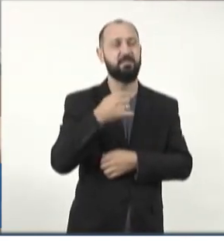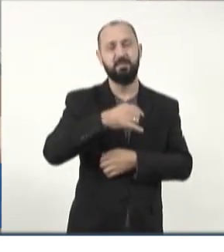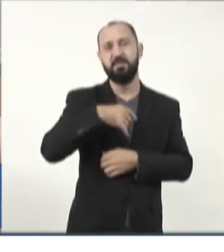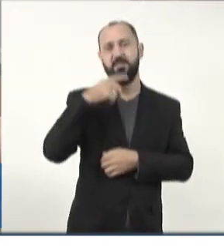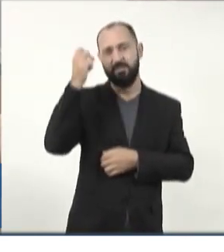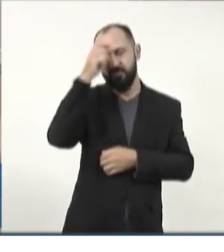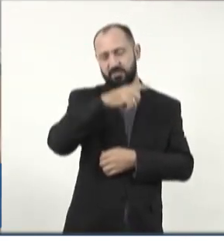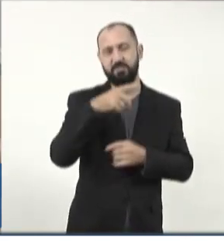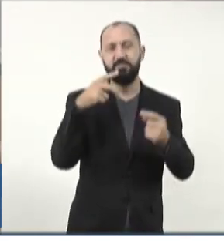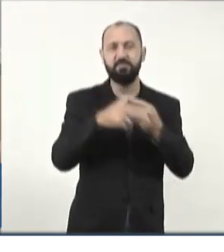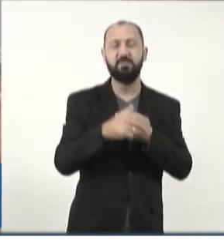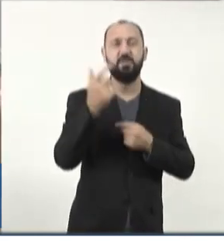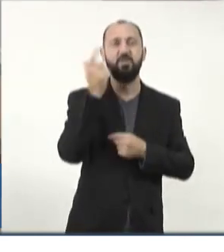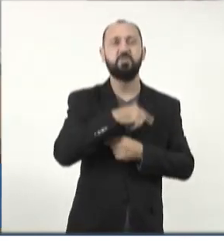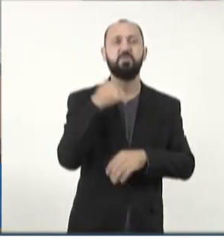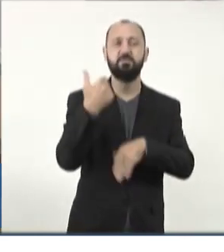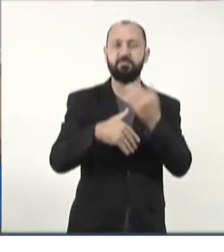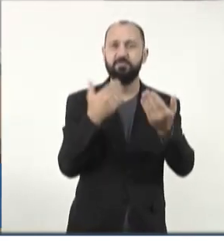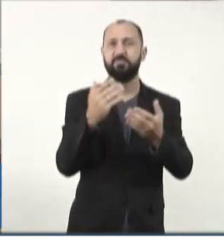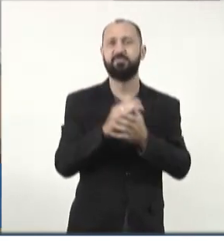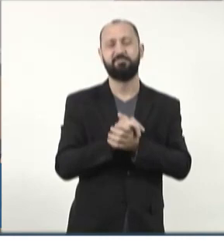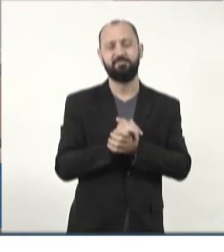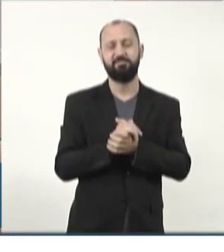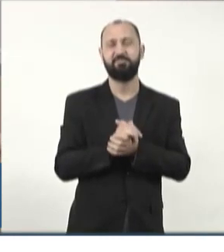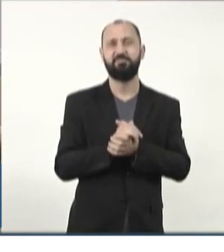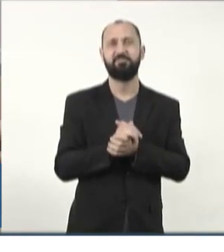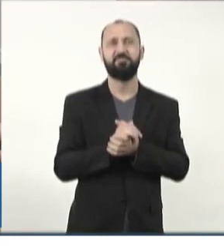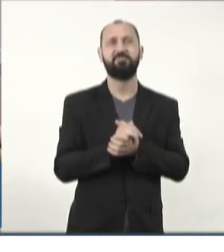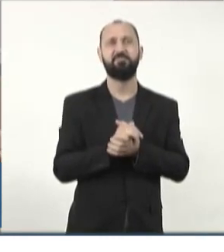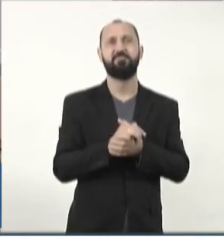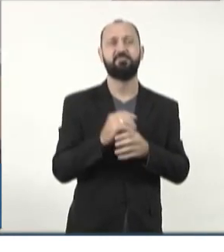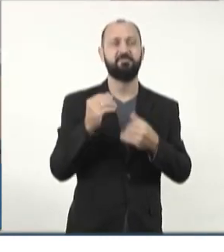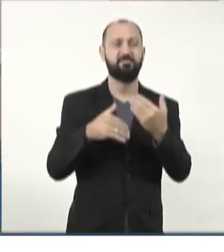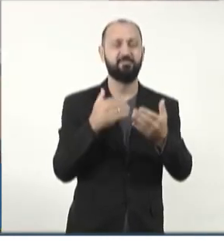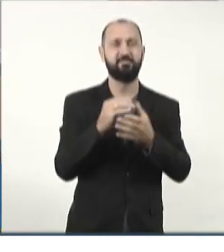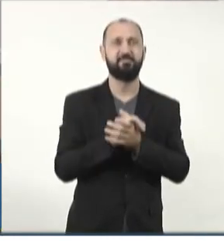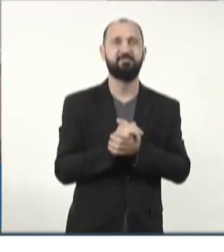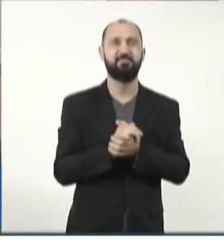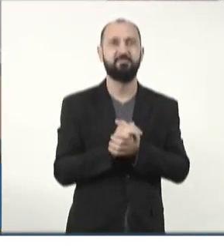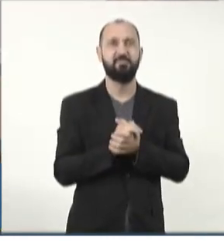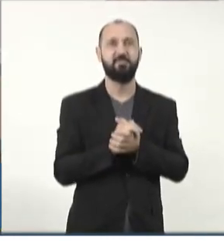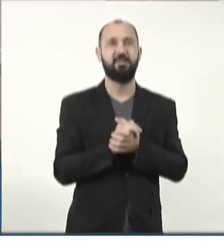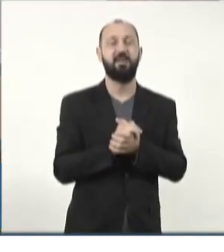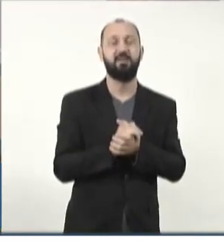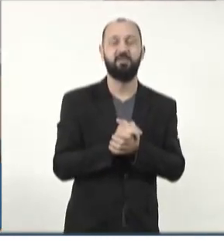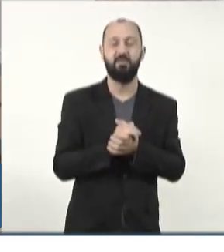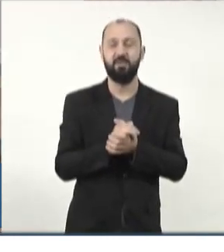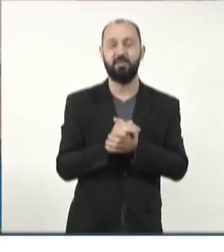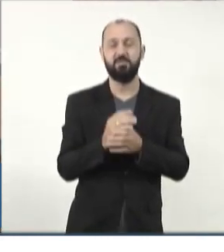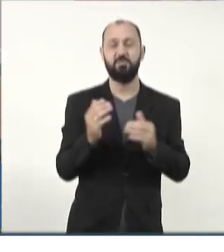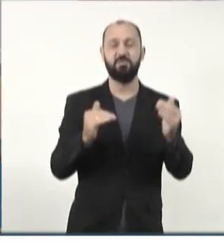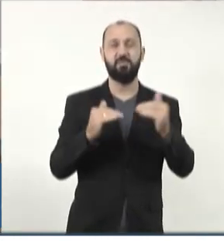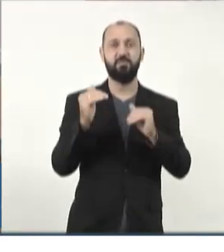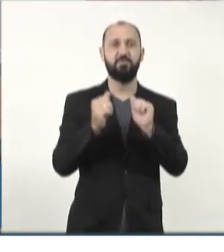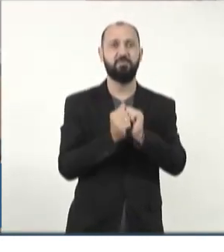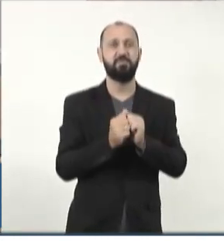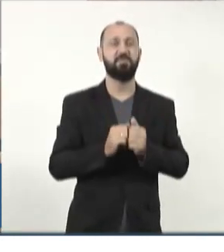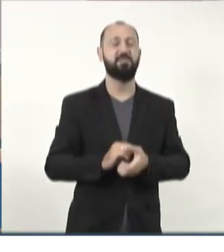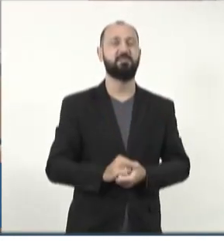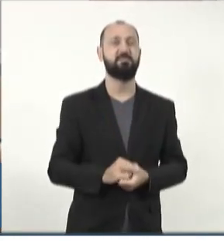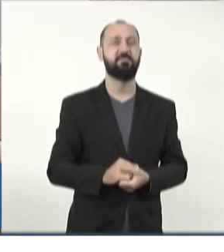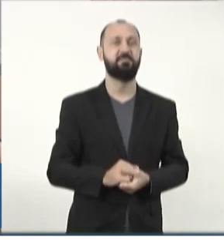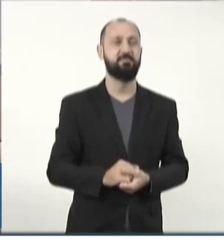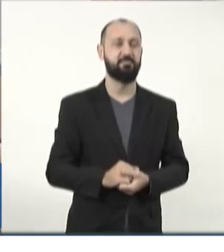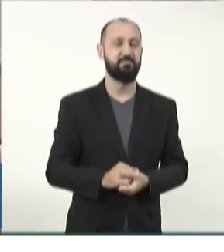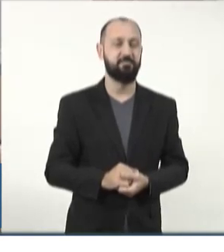gente cresça. E o domingo? Domingo. Se eu veio descansar, eu tenho que preparar a semana inteira para poder vir para cá. E eu recebi a mesma mensagem